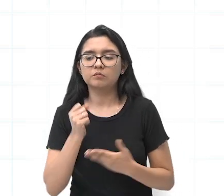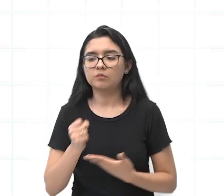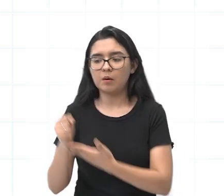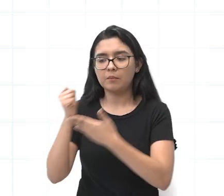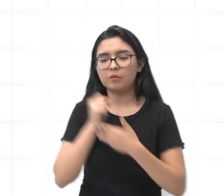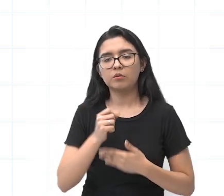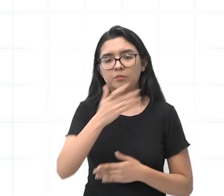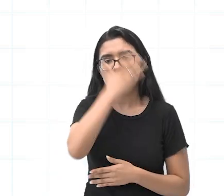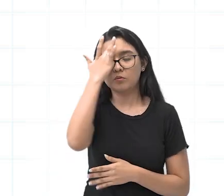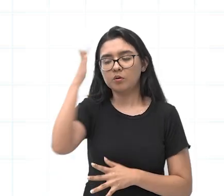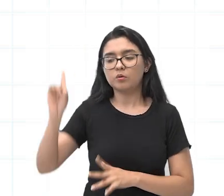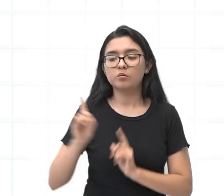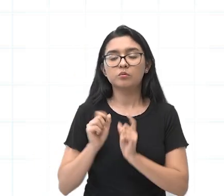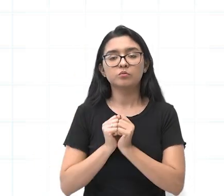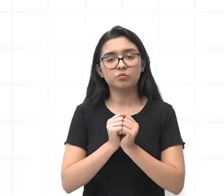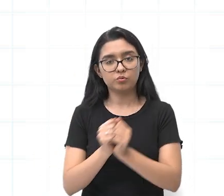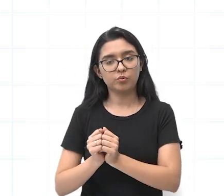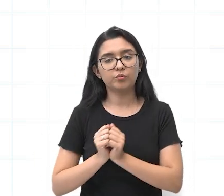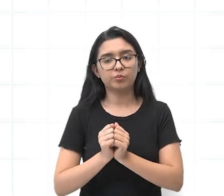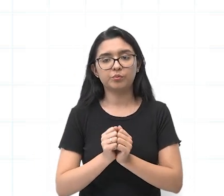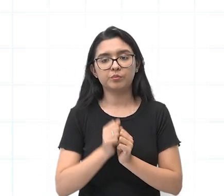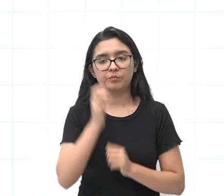apoio, do auxílio dos